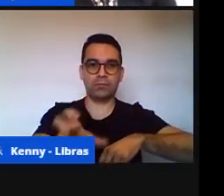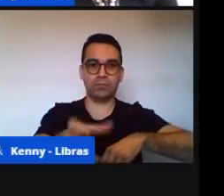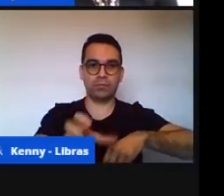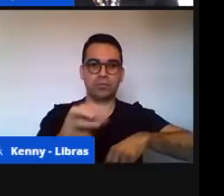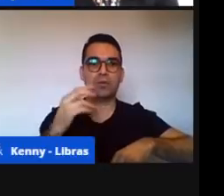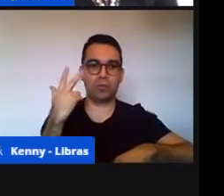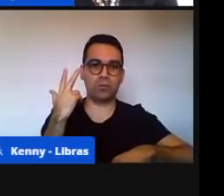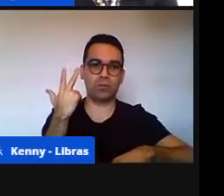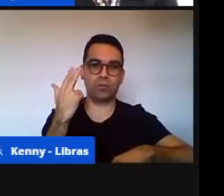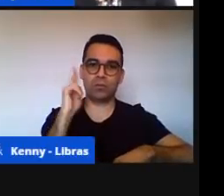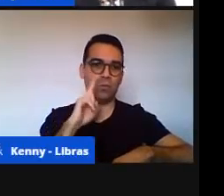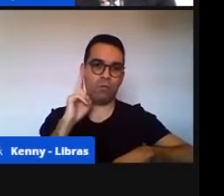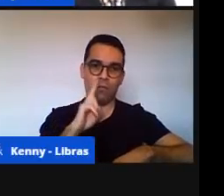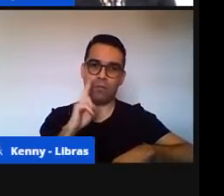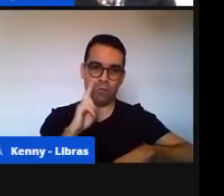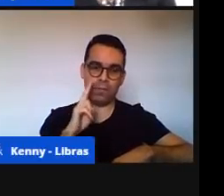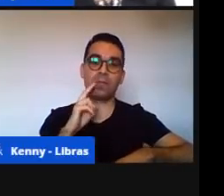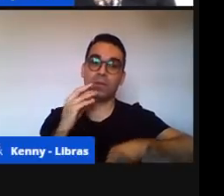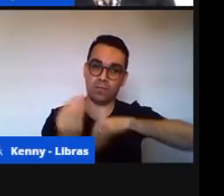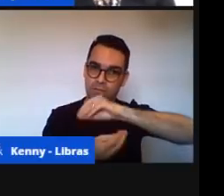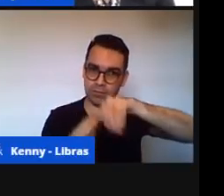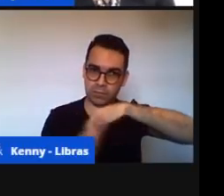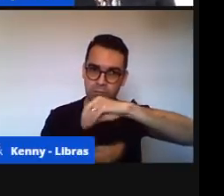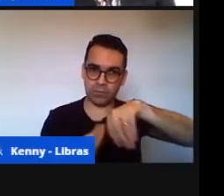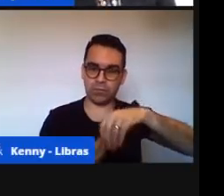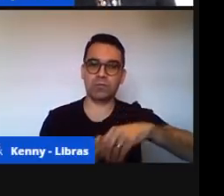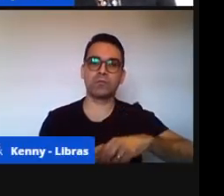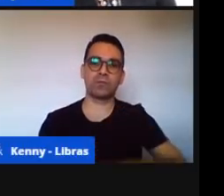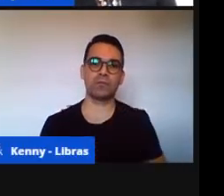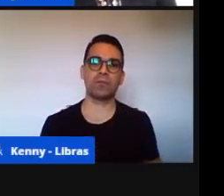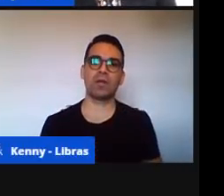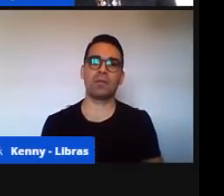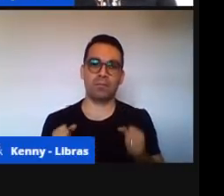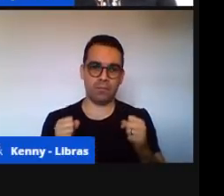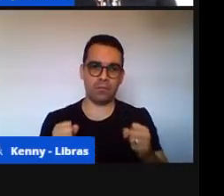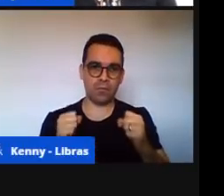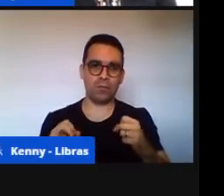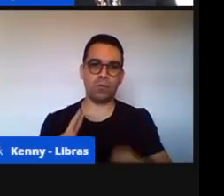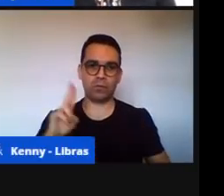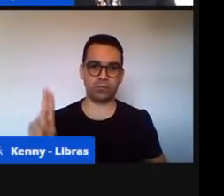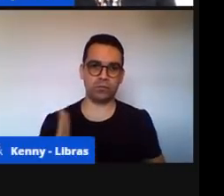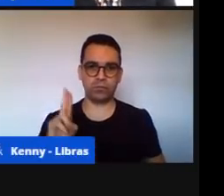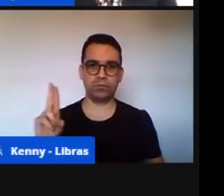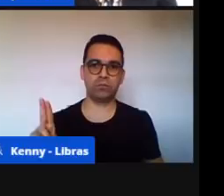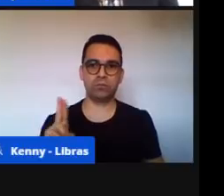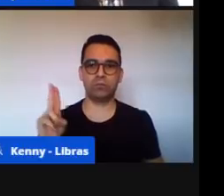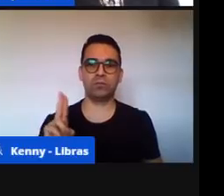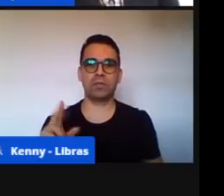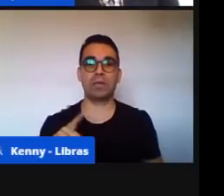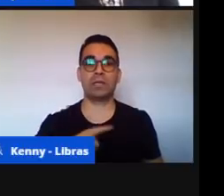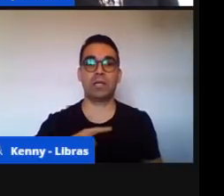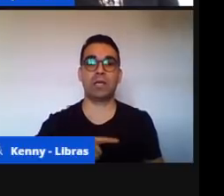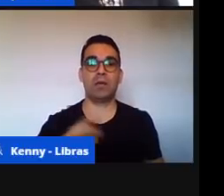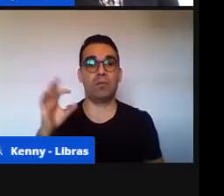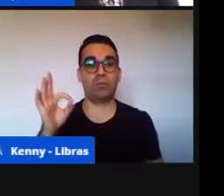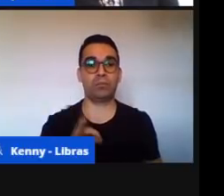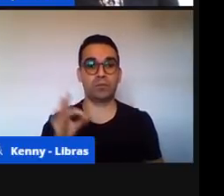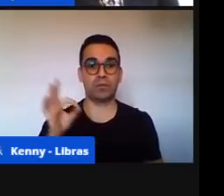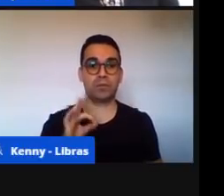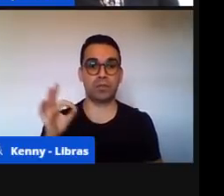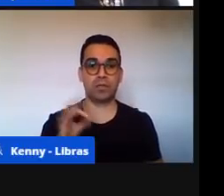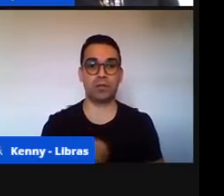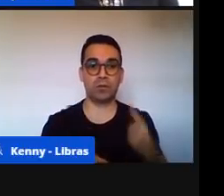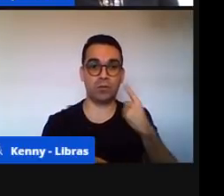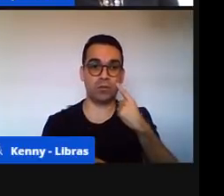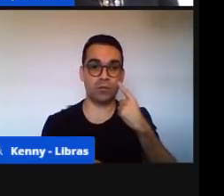risco à saúde. Então, é importante seguir a diluição adequada para cada caso, de acordo com o que